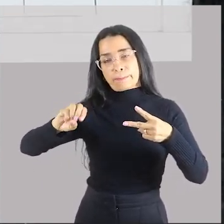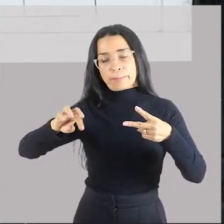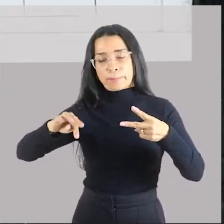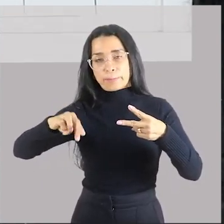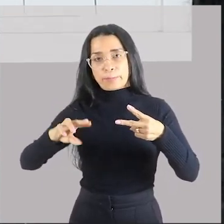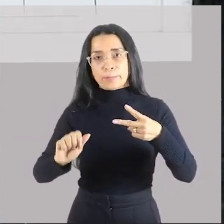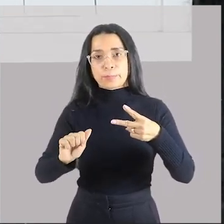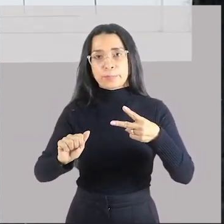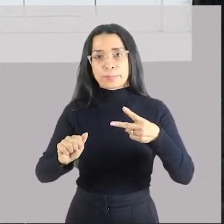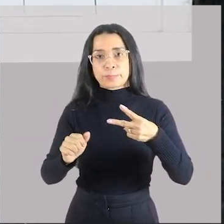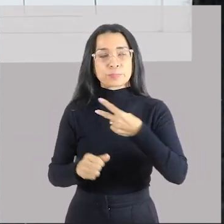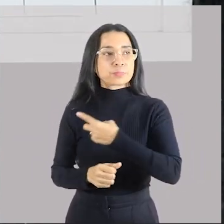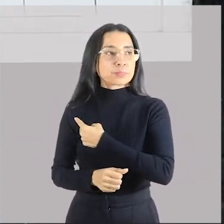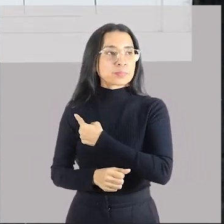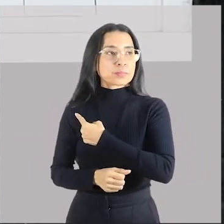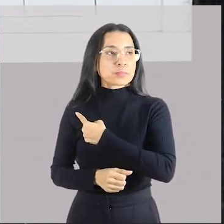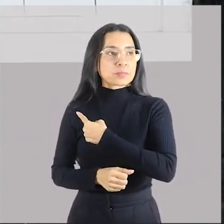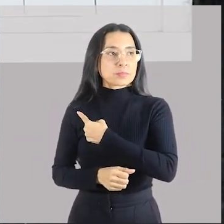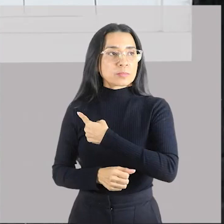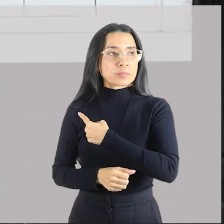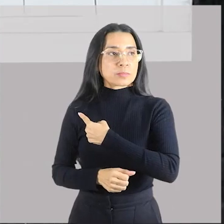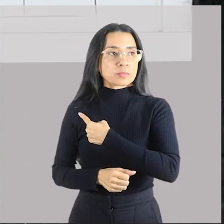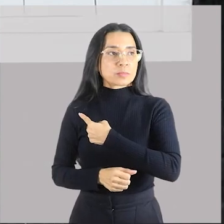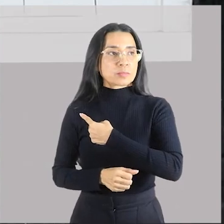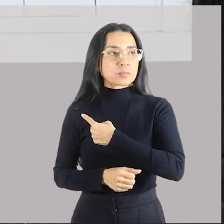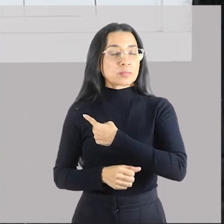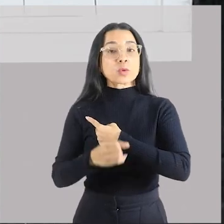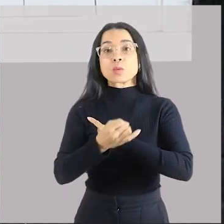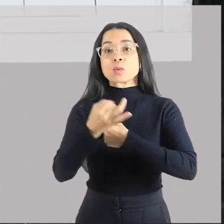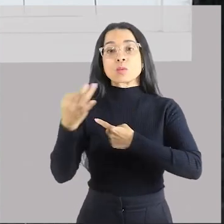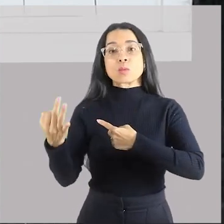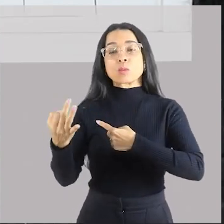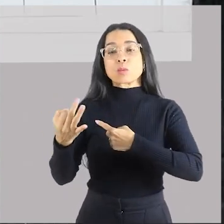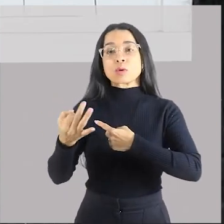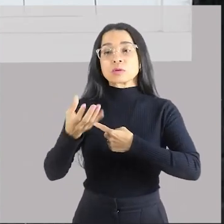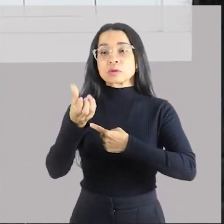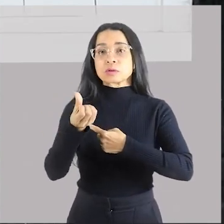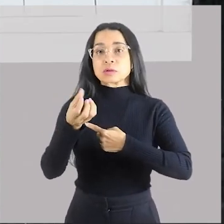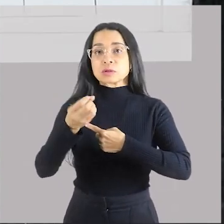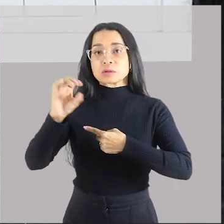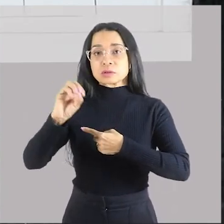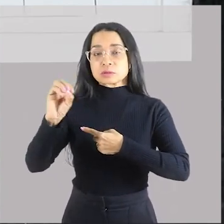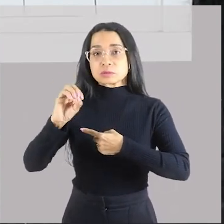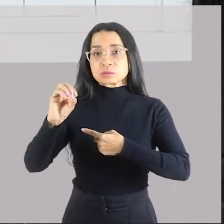o ângulo entre o apótema e o raio, isso aqui vai medir quanto? 60 graus.